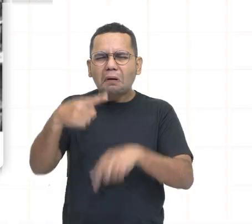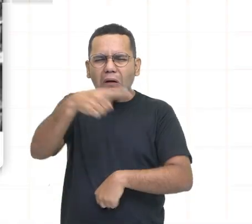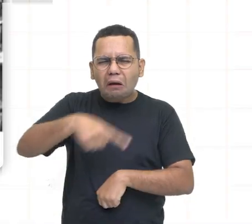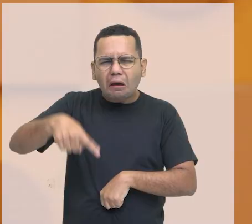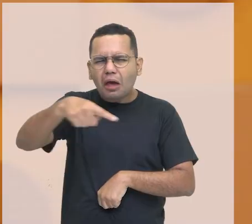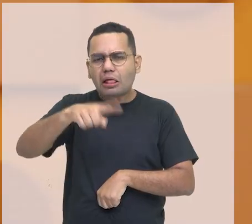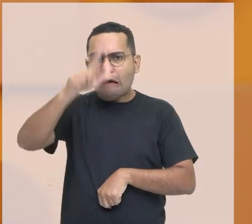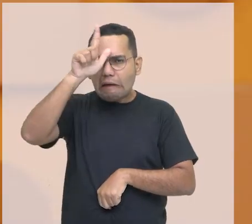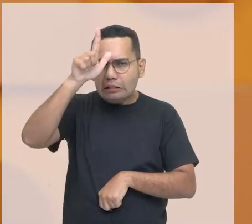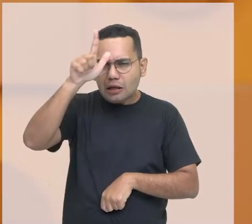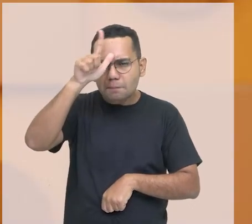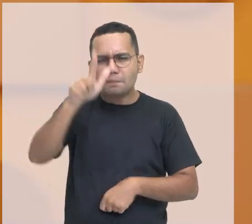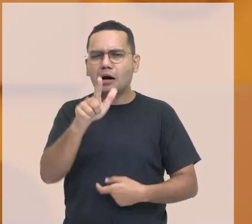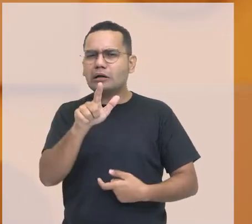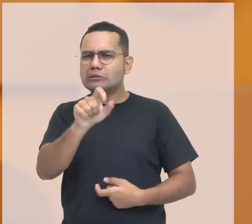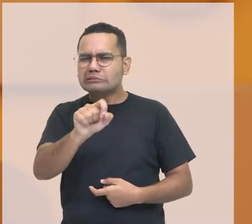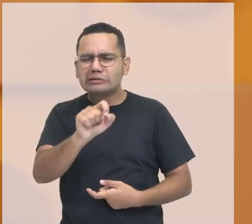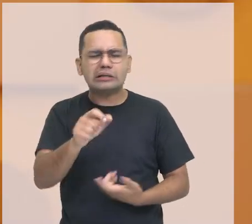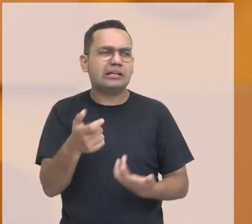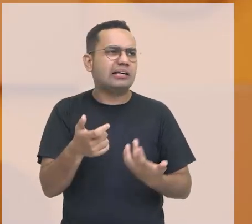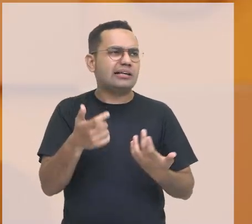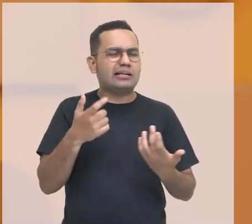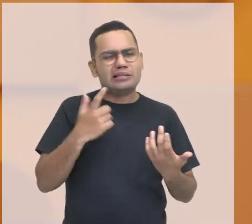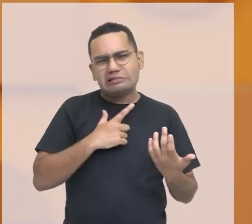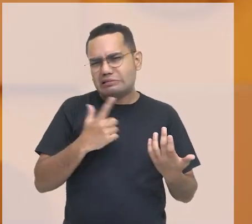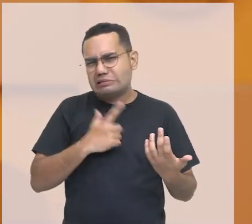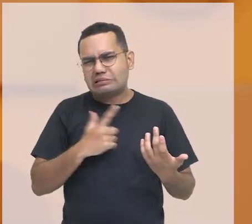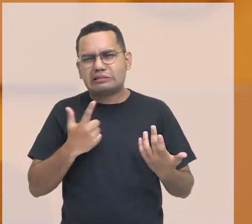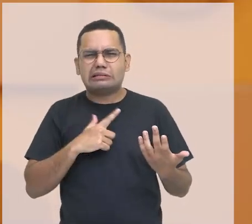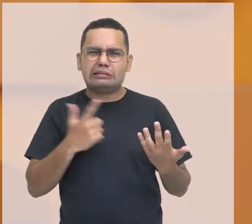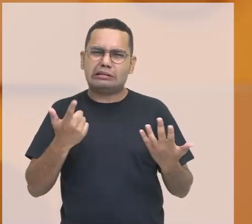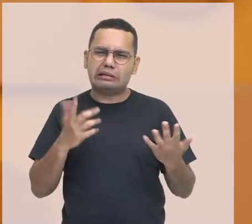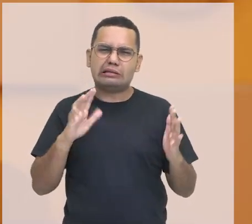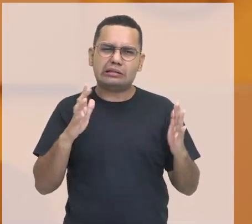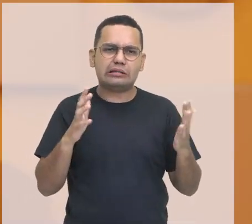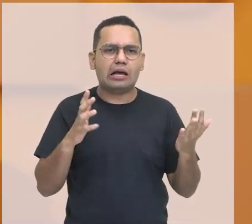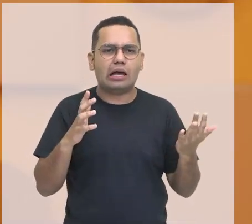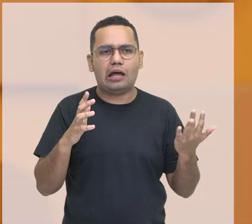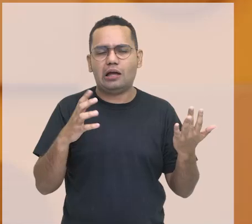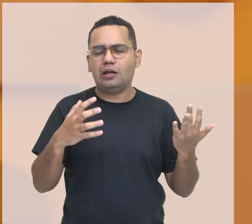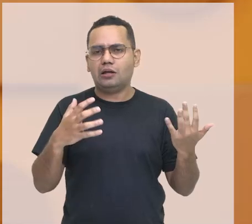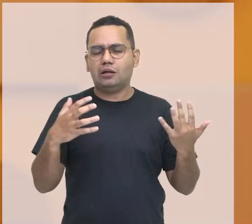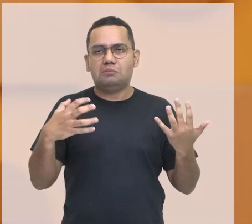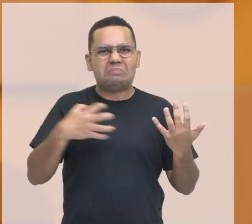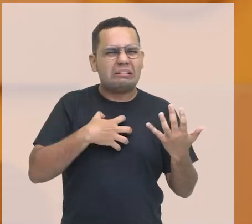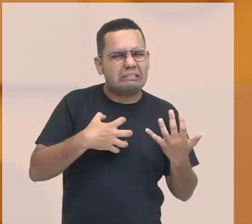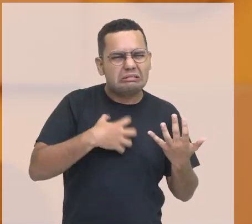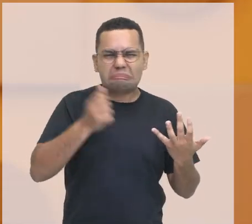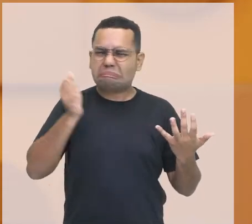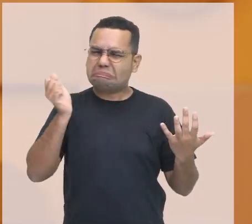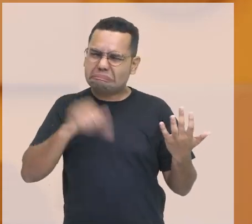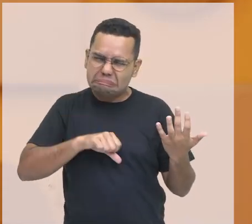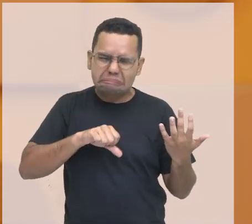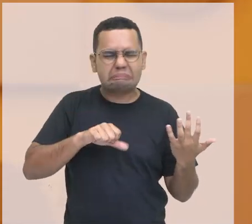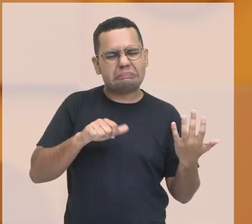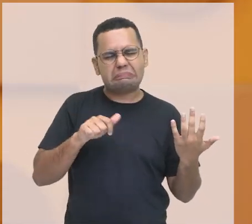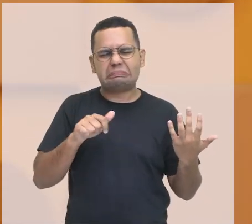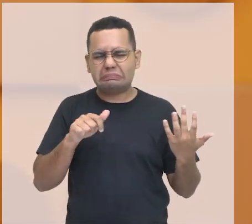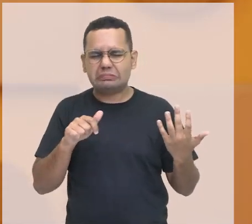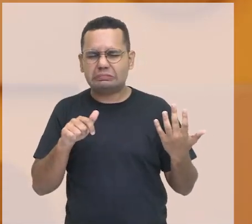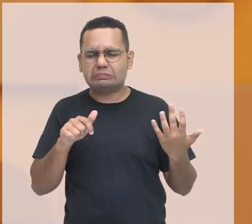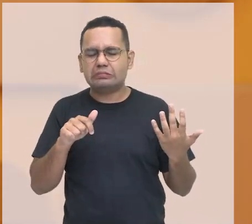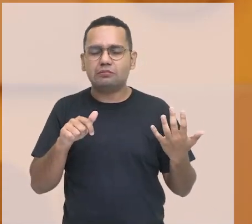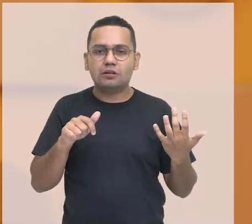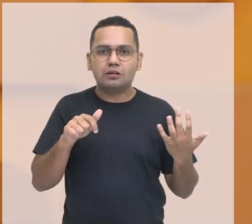Guerra Mundial, obrigada a arcar com os custos de guerra e também mergulhou numa grave